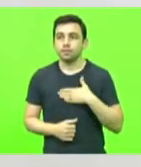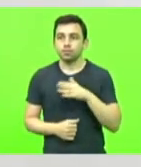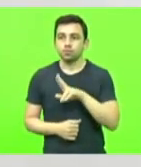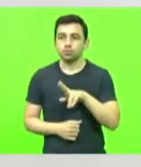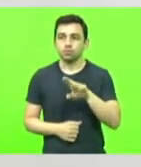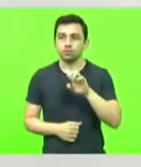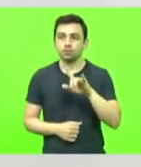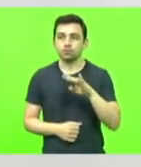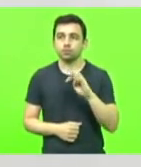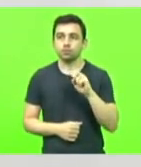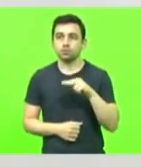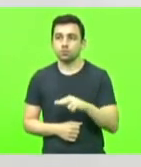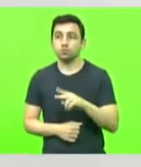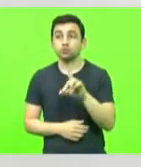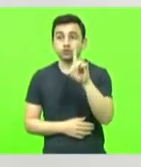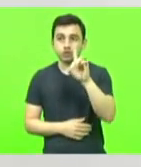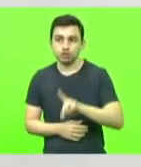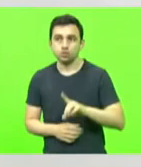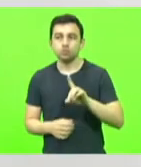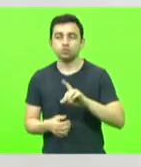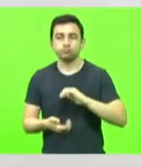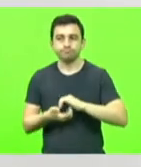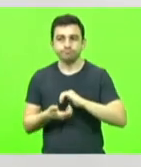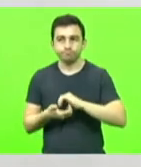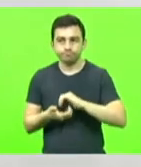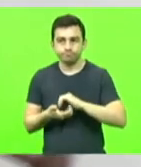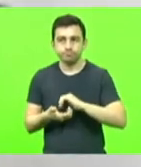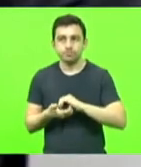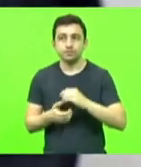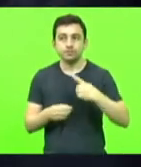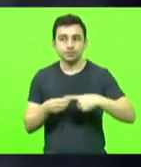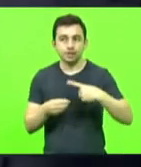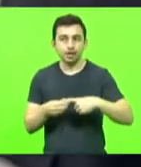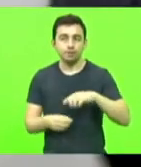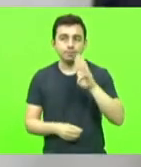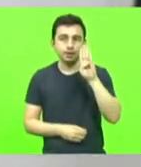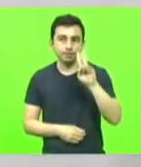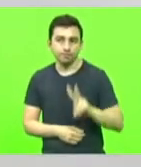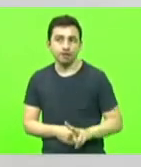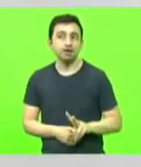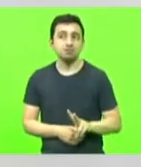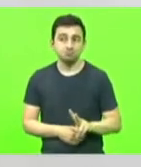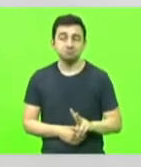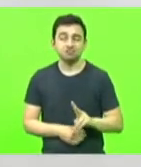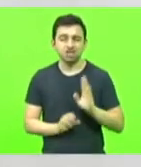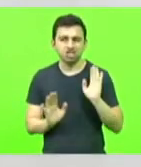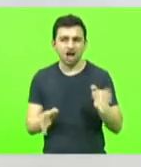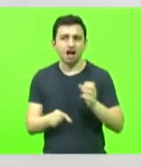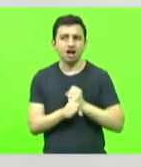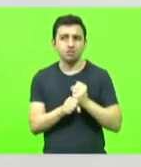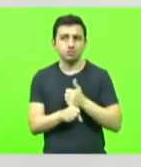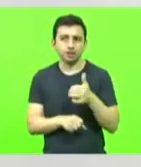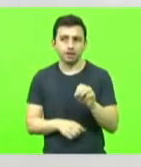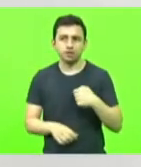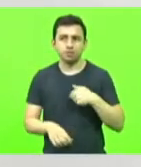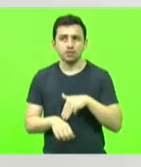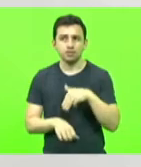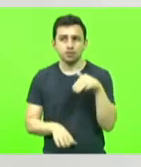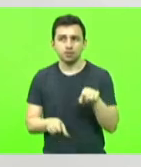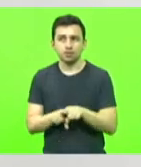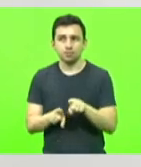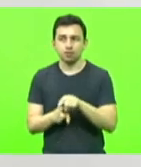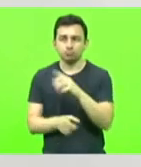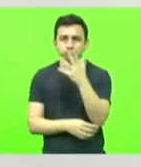Cunha, sou diretor de Defesa Civil do município de Barra Velha há 10 anos. Também sou mestrando em desastres naturais